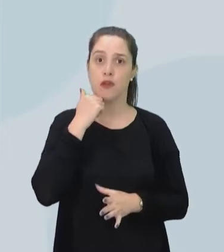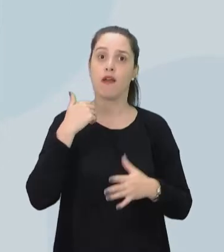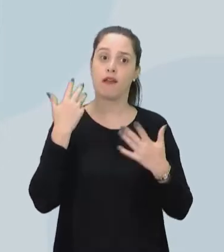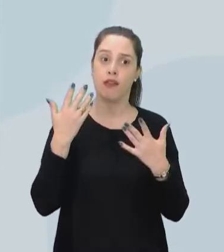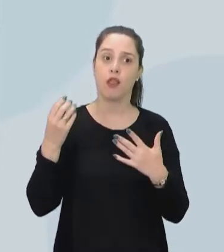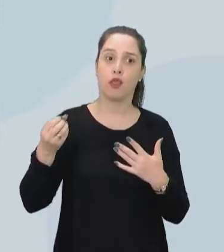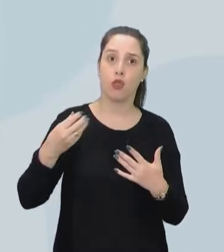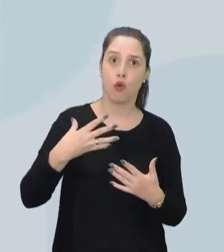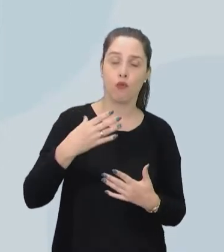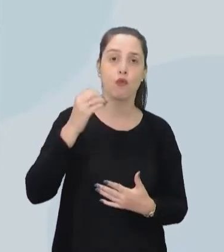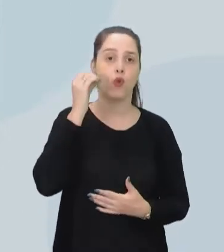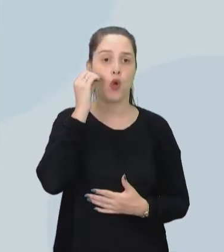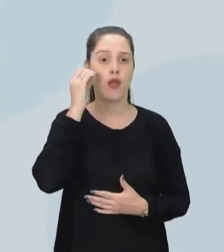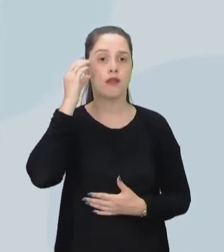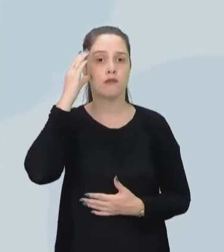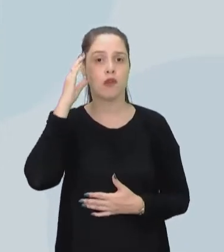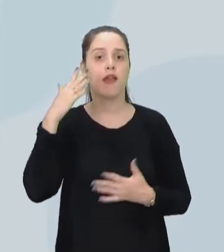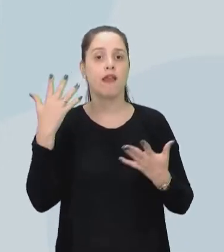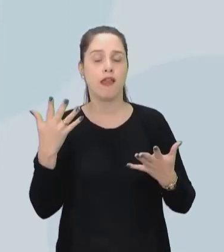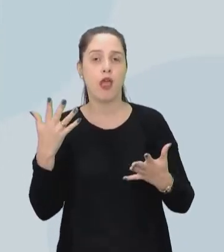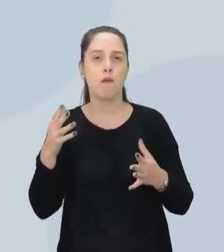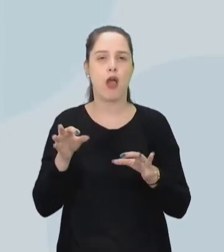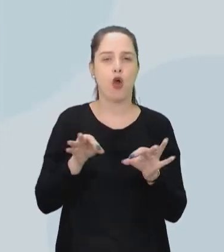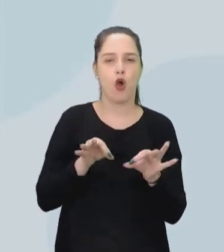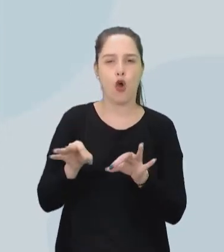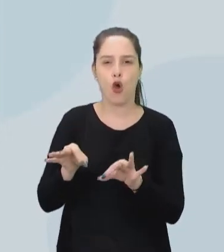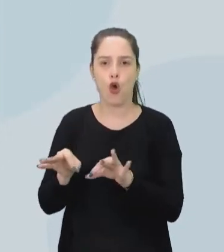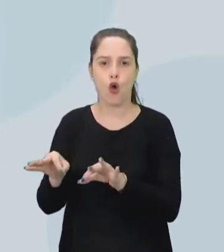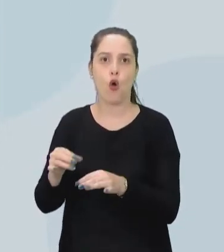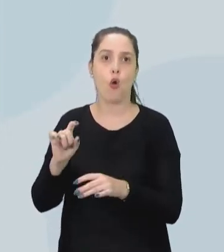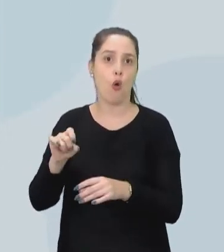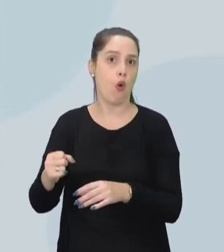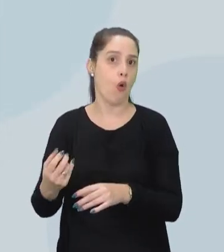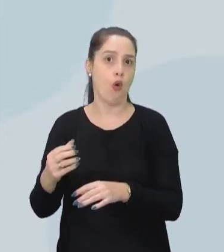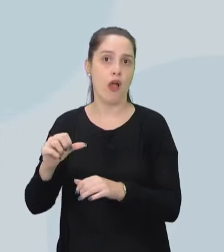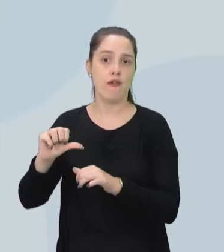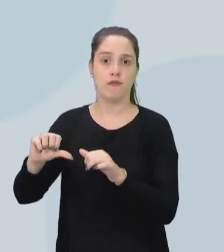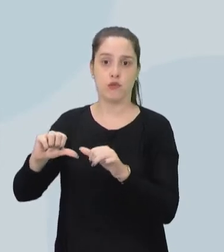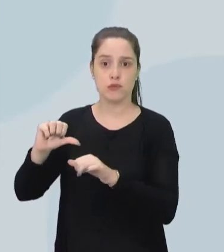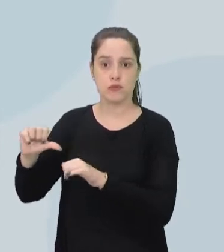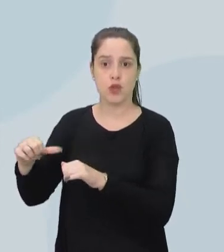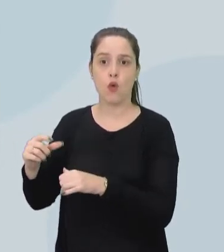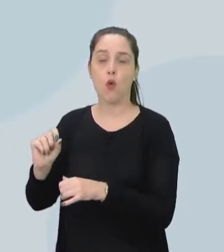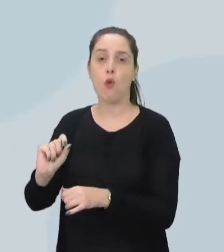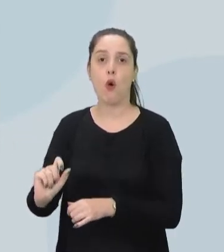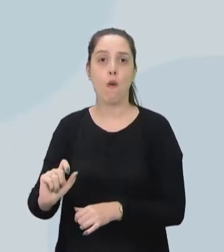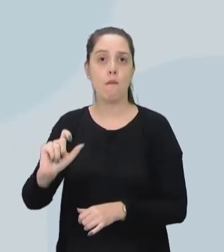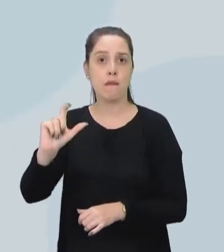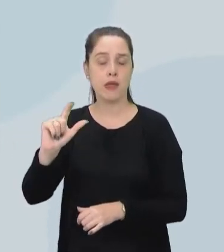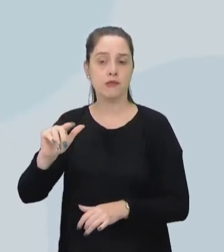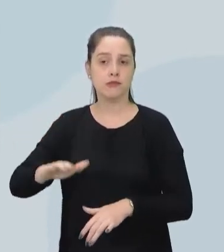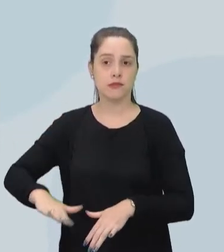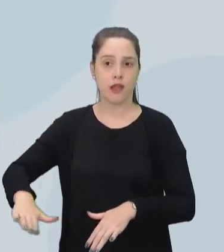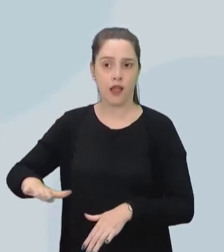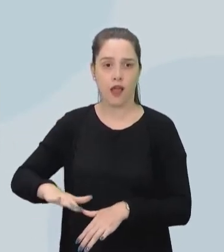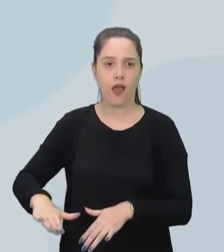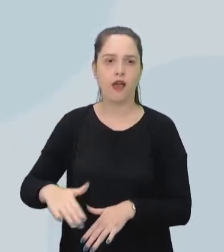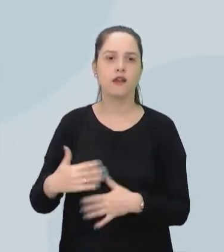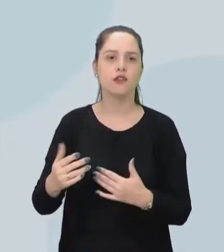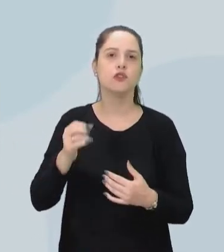novo conhecimento, quer uma correção, evolução ou um aumento na área de incidências